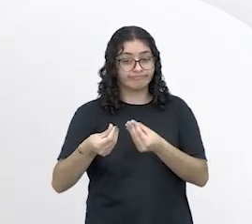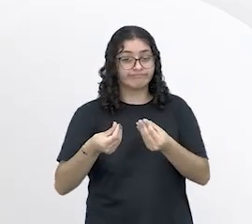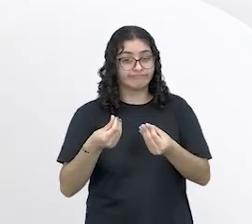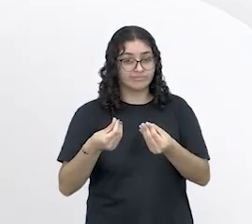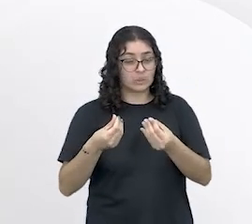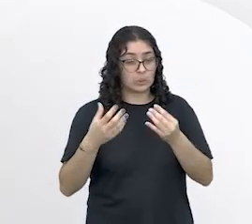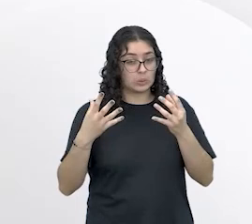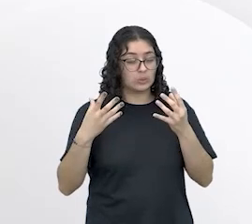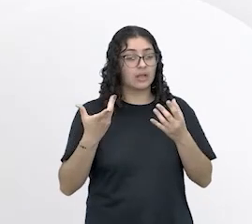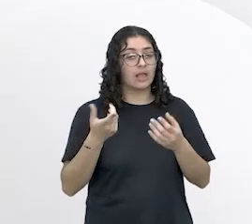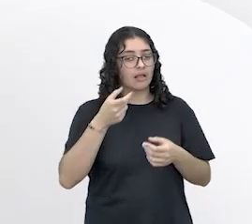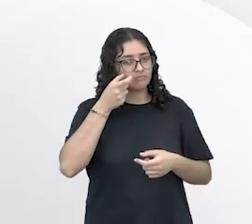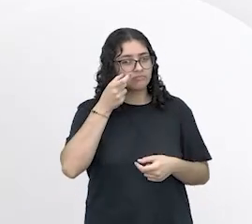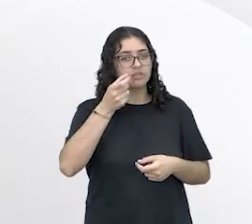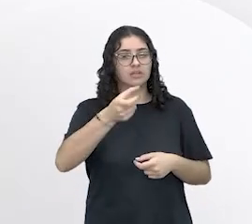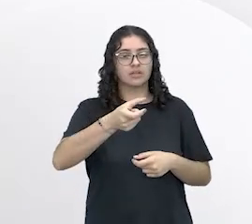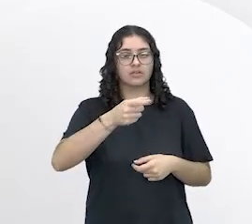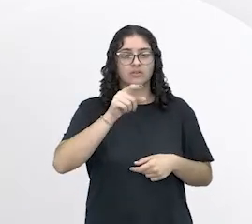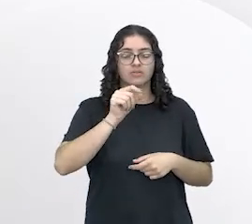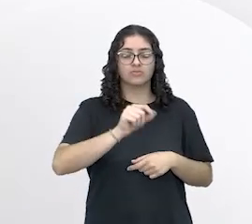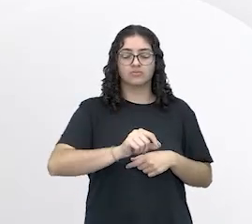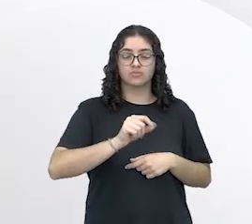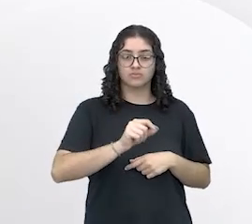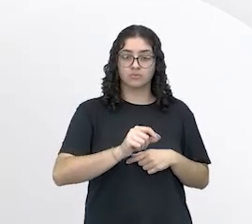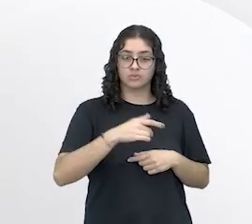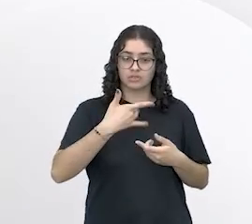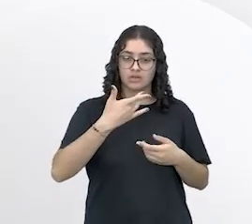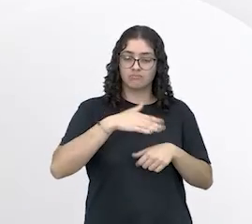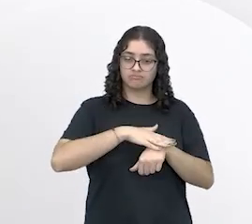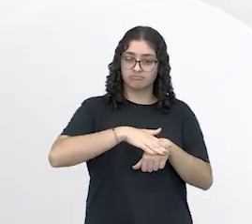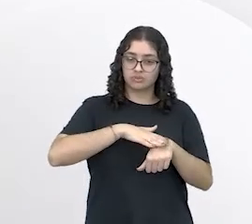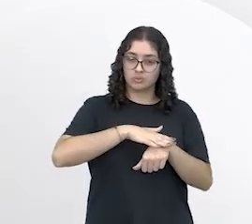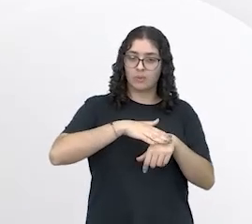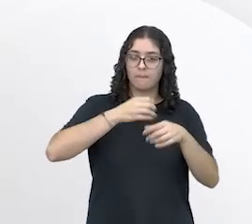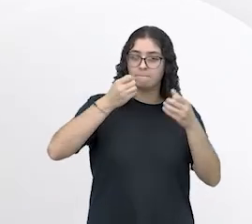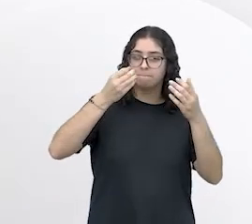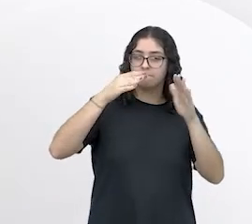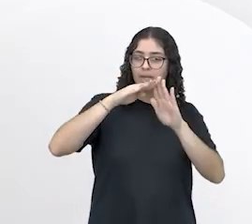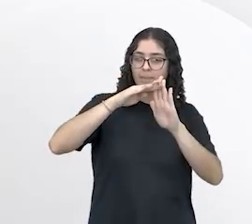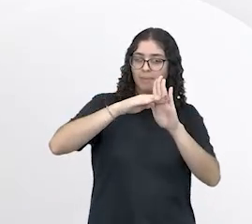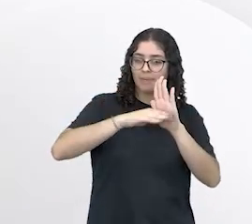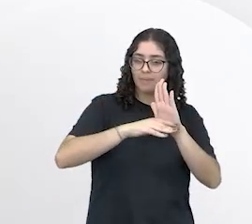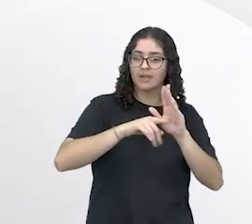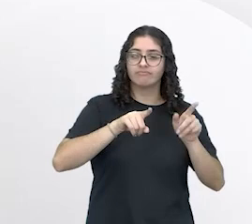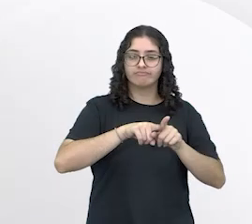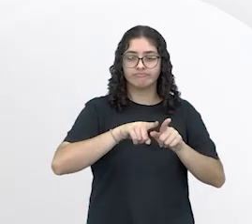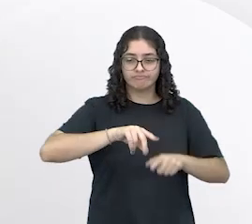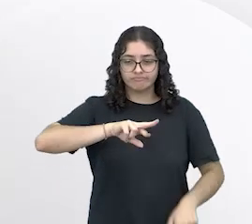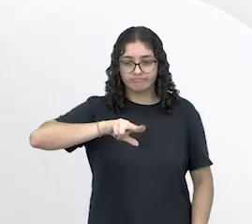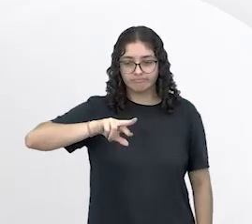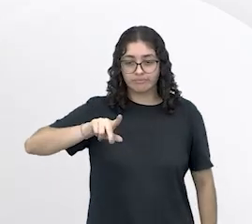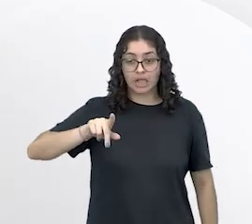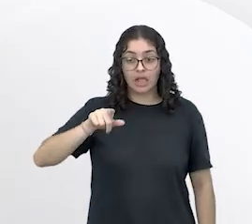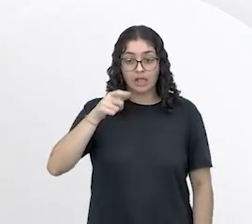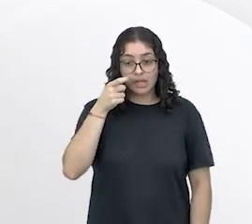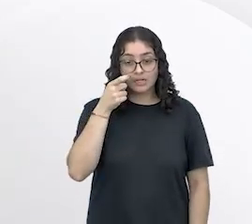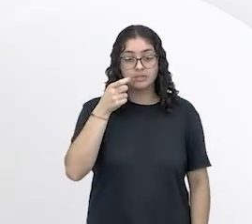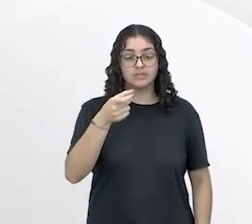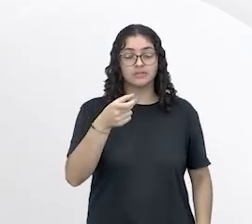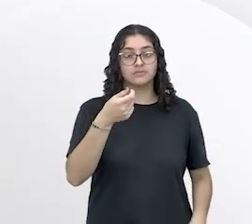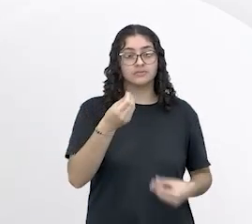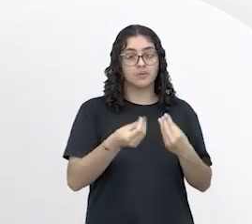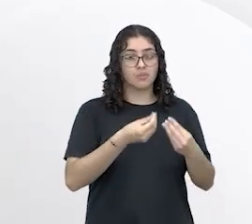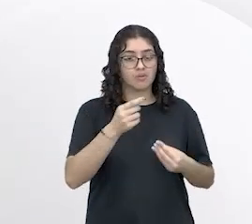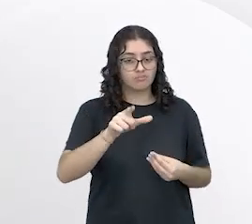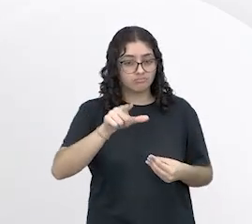gente, nesse momento, depois que a gente conversou sobre tudo isso, apresentou várias coisas, é interessante a gente